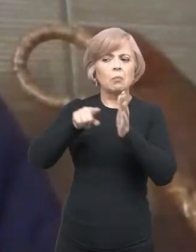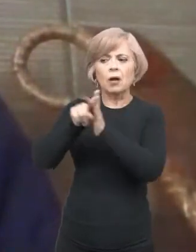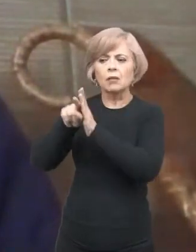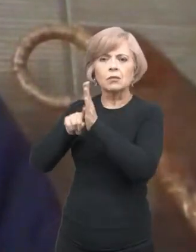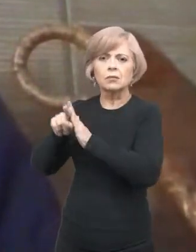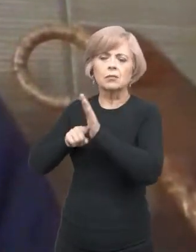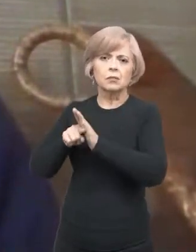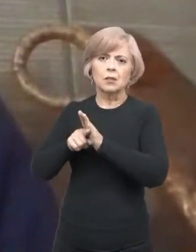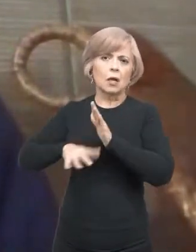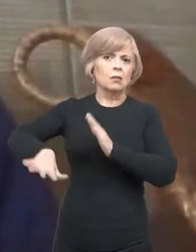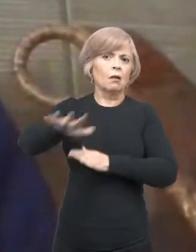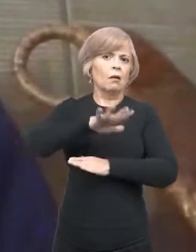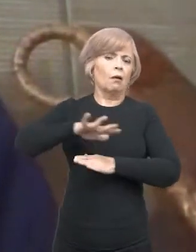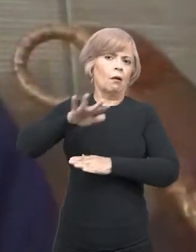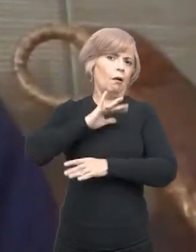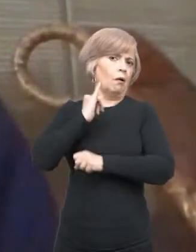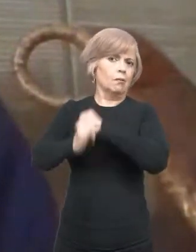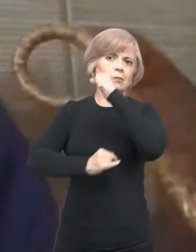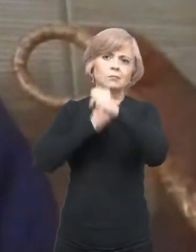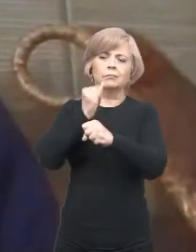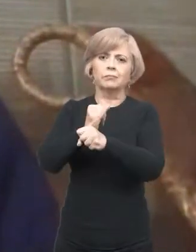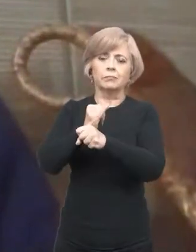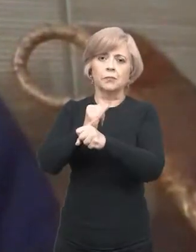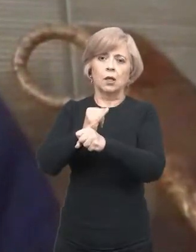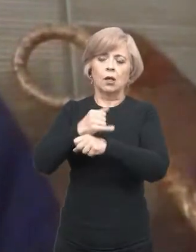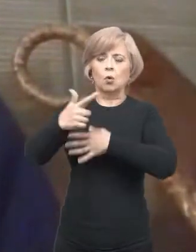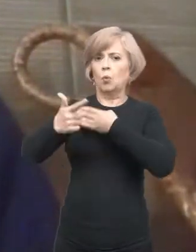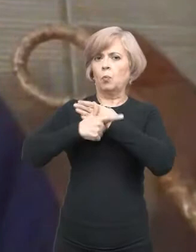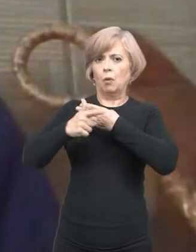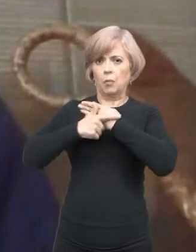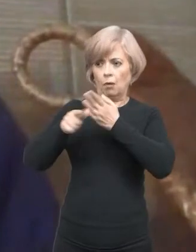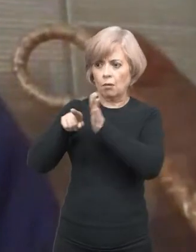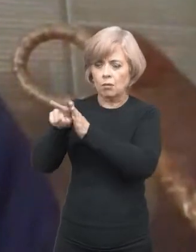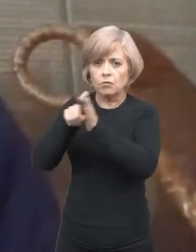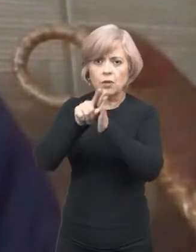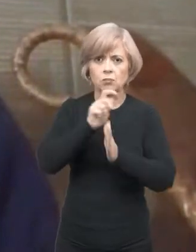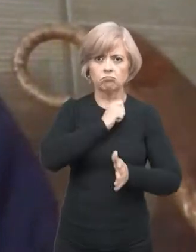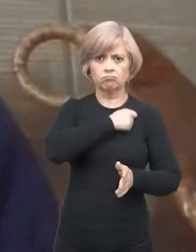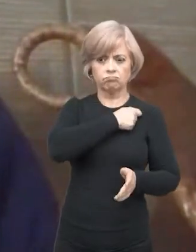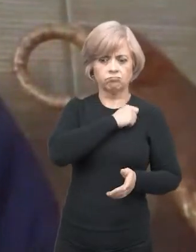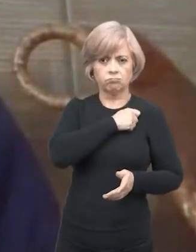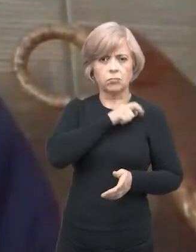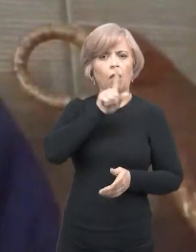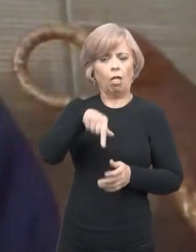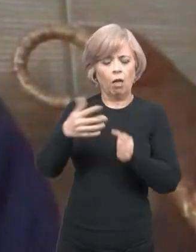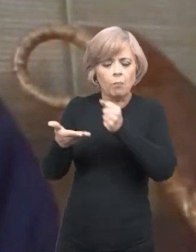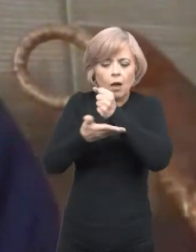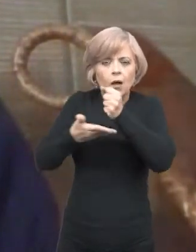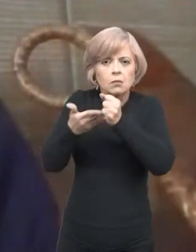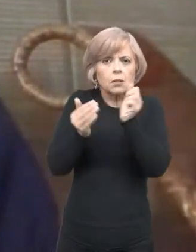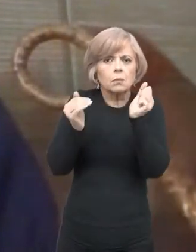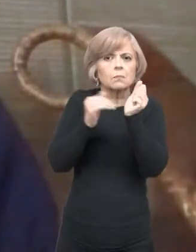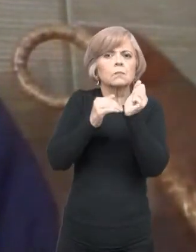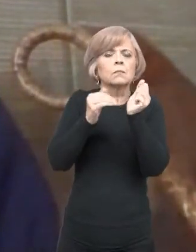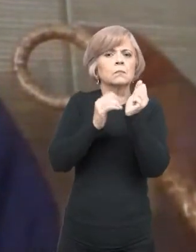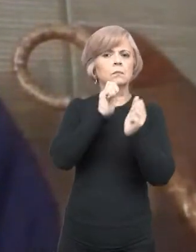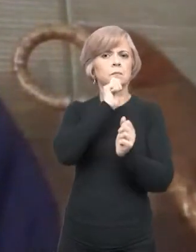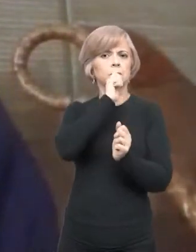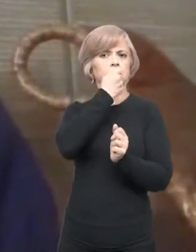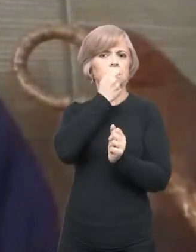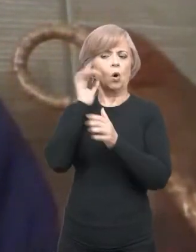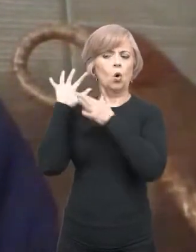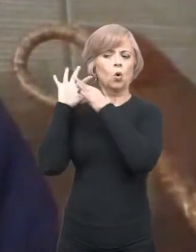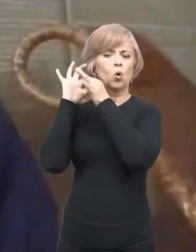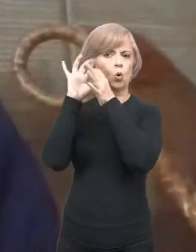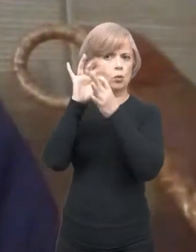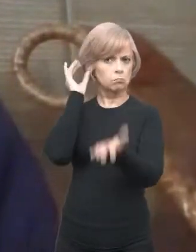função investigatória. E uma função investigatória, toda ela é baseada num sigilo, num